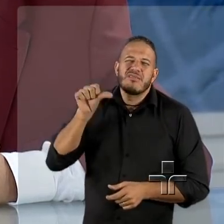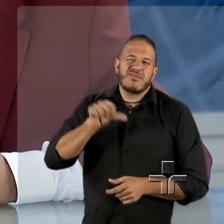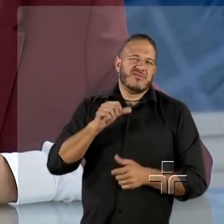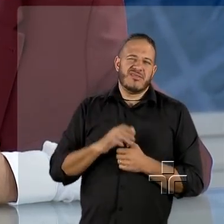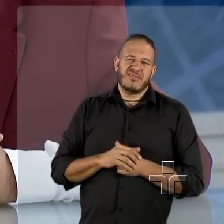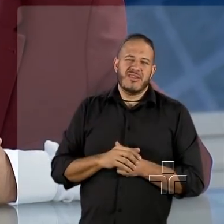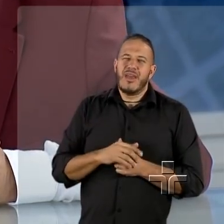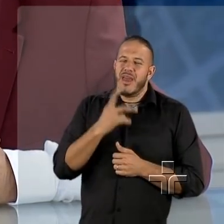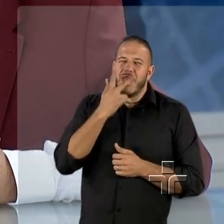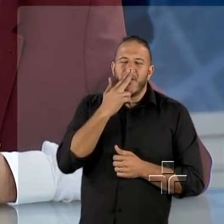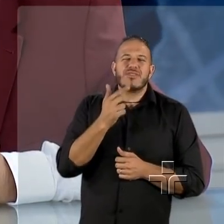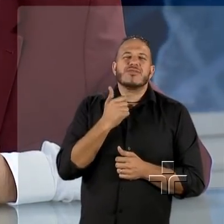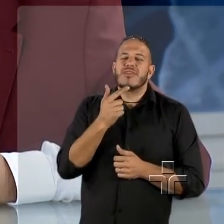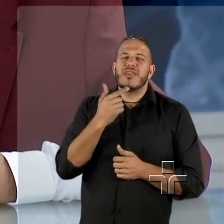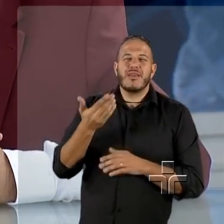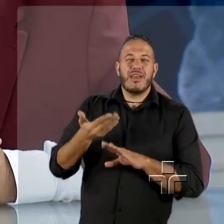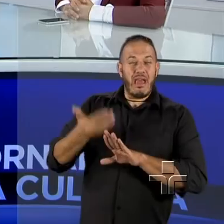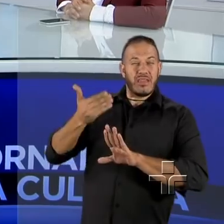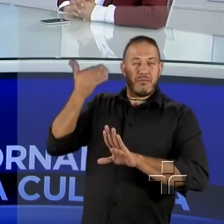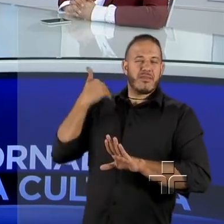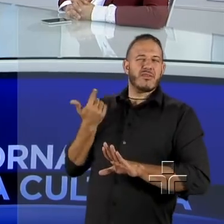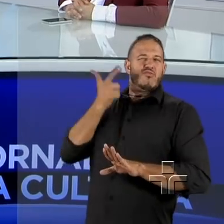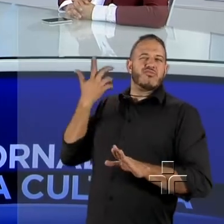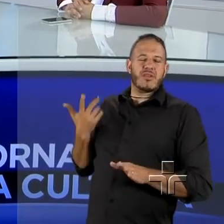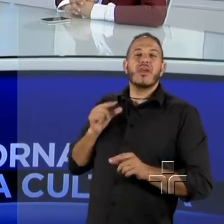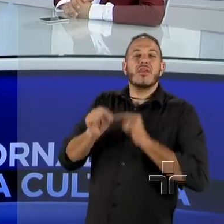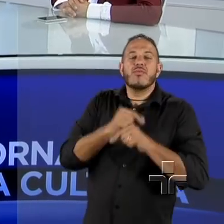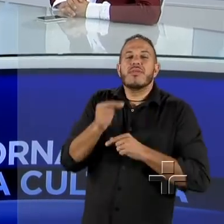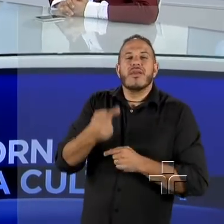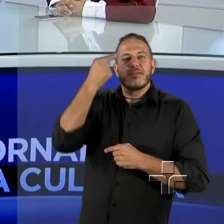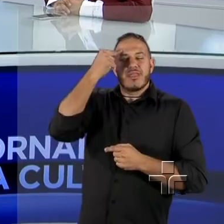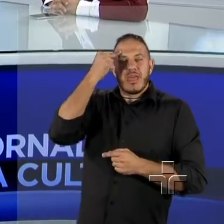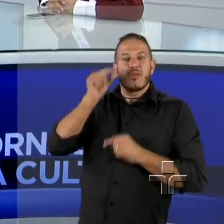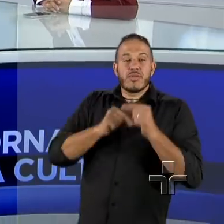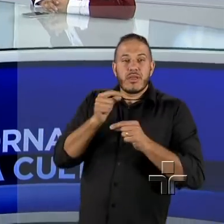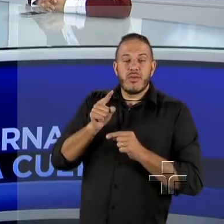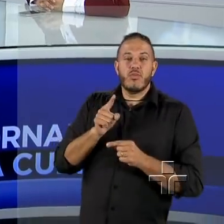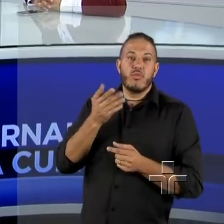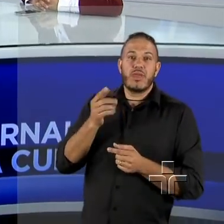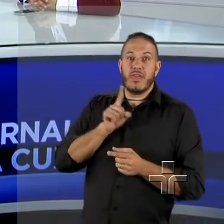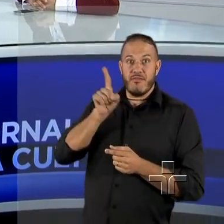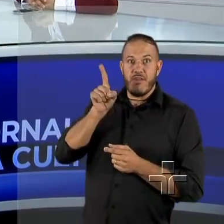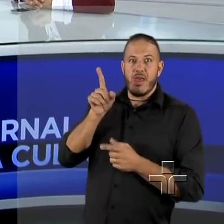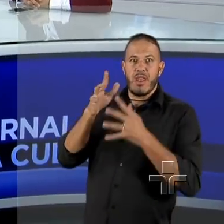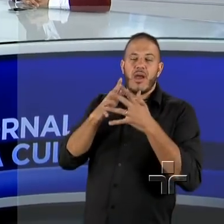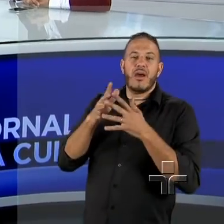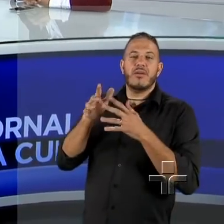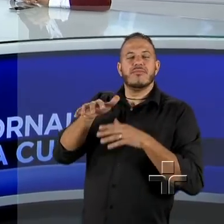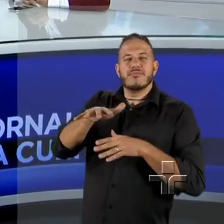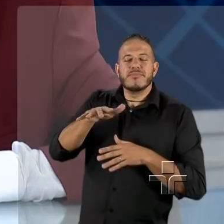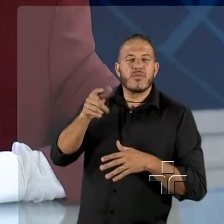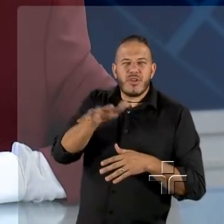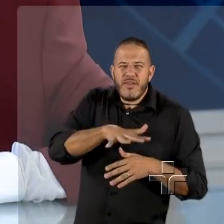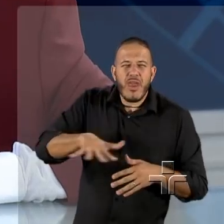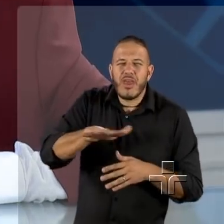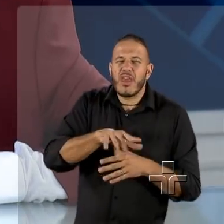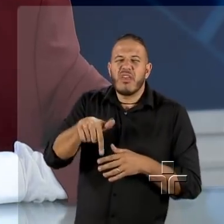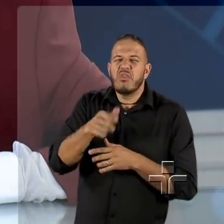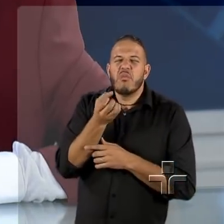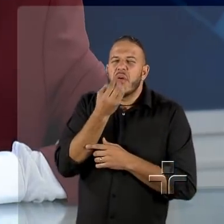essas coisas, essas iniciativas que estão ajudando muito a educação. Eu acho que a gente devia pôr uma em cada